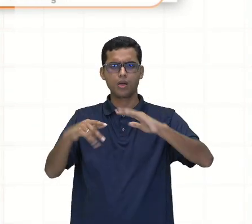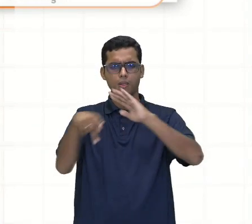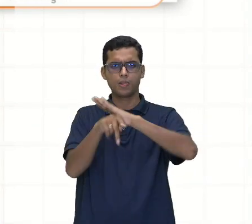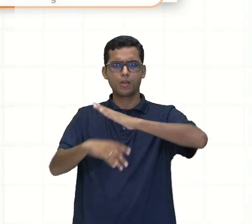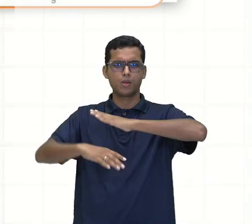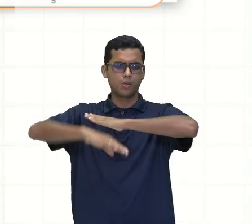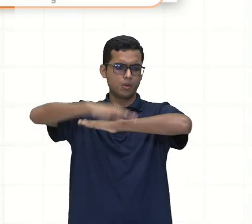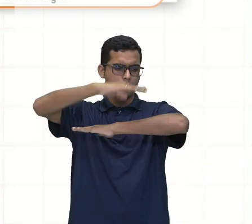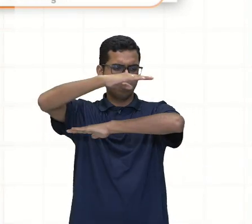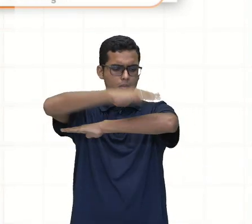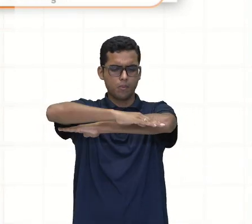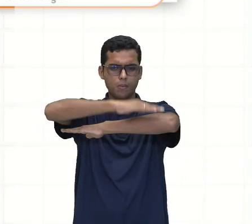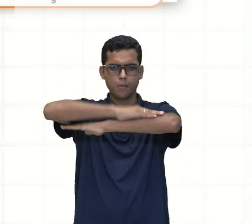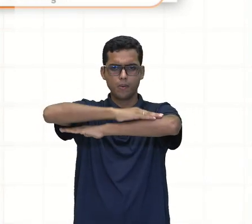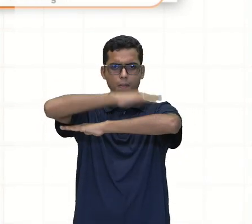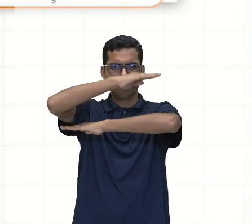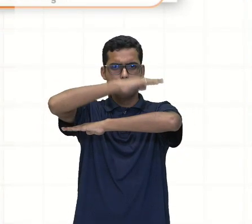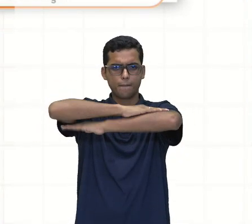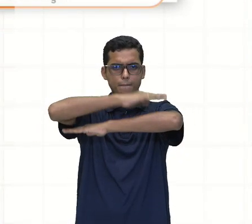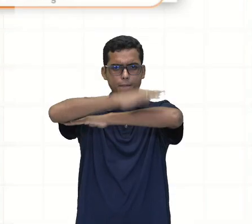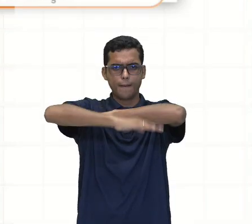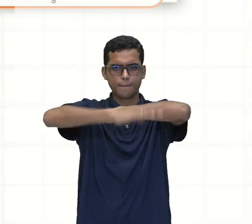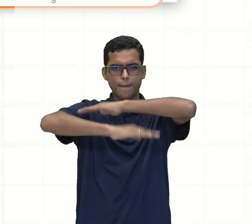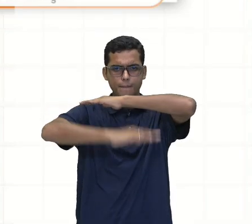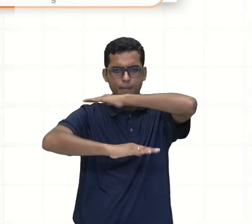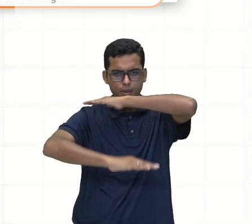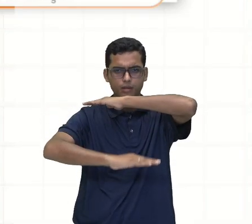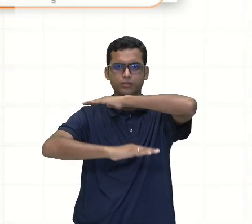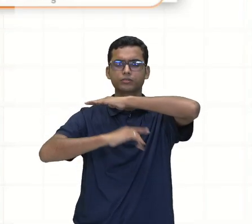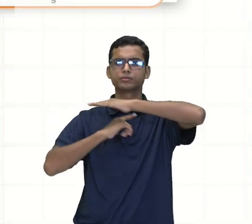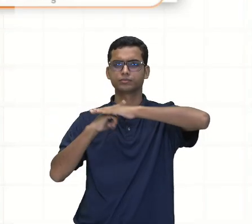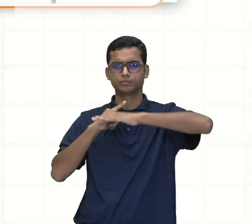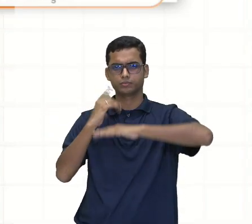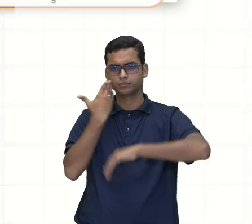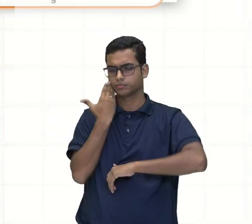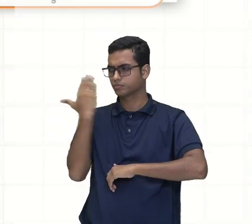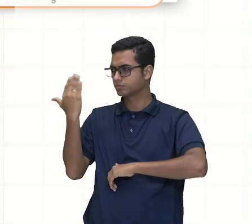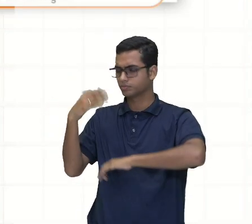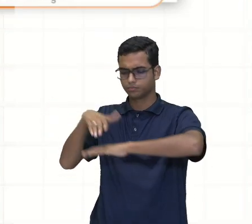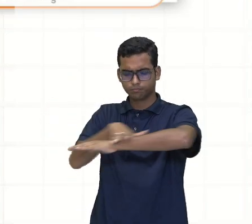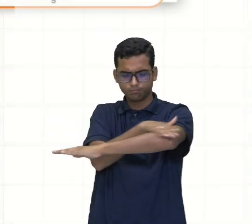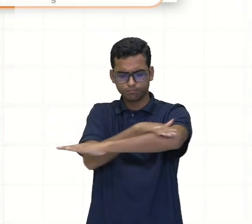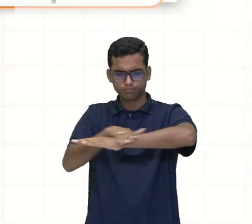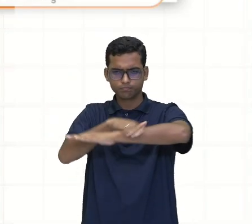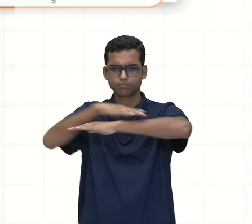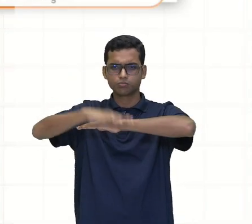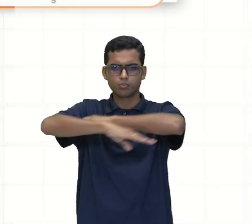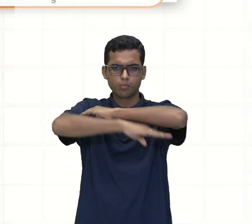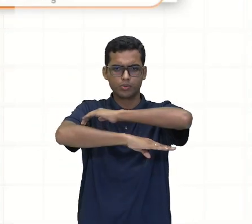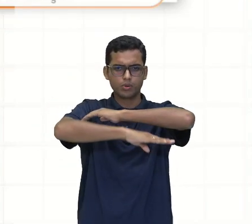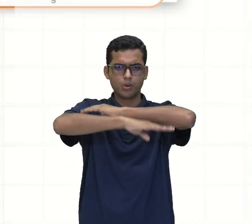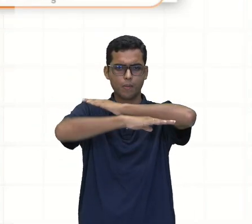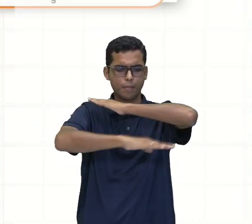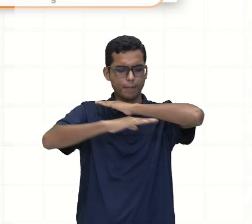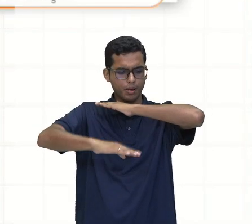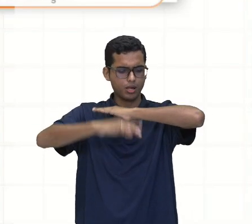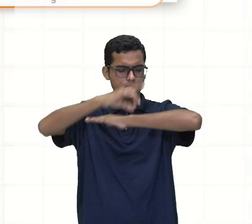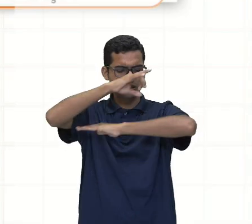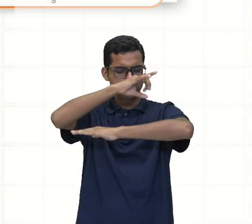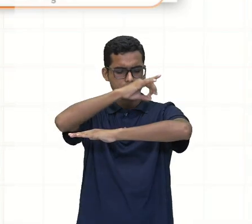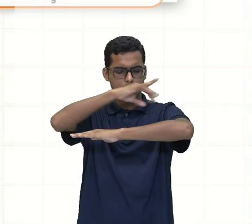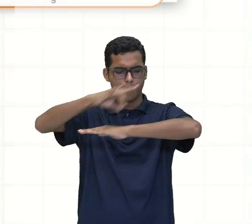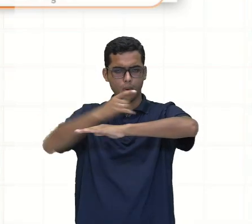era justamente essa a ideia, fazer degraus na encosta das montanhas, e cada degrau desse